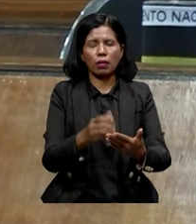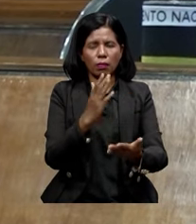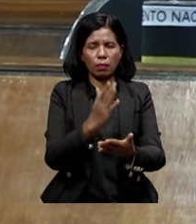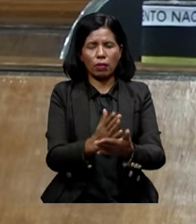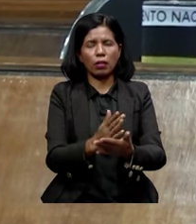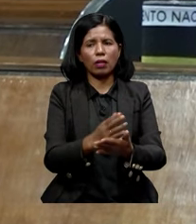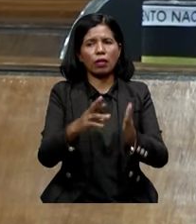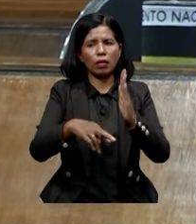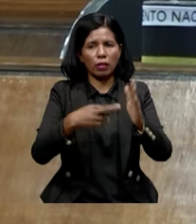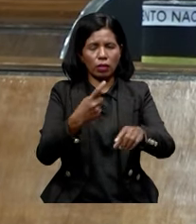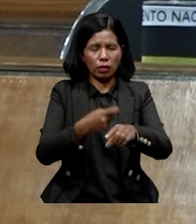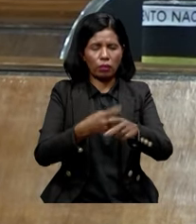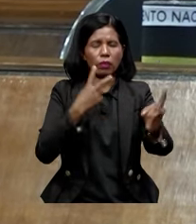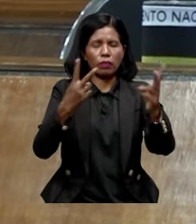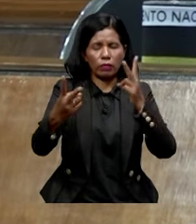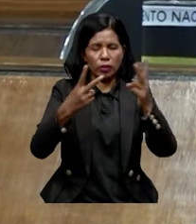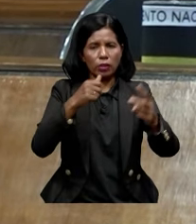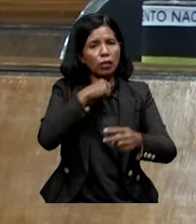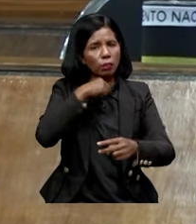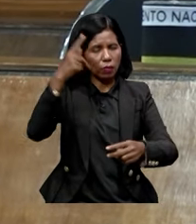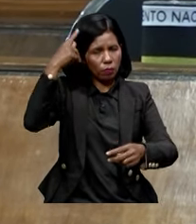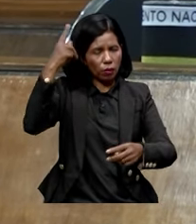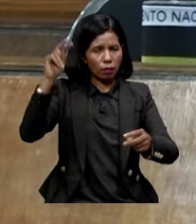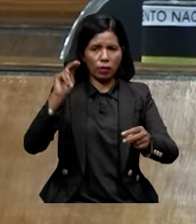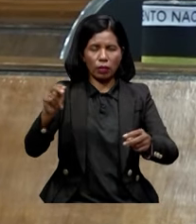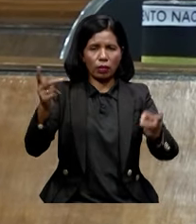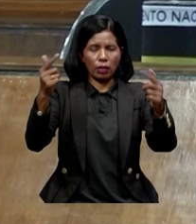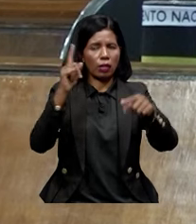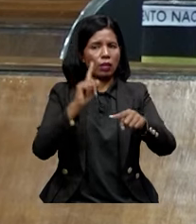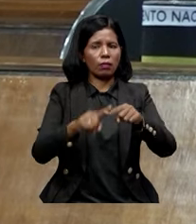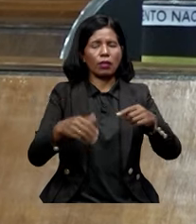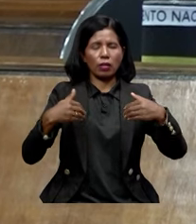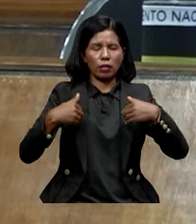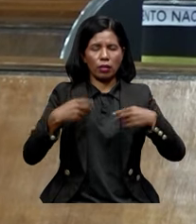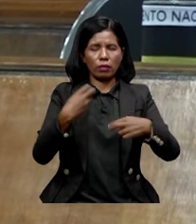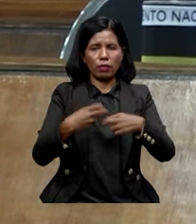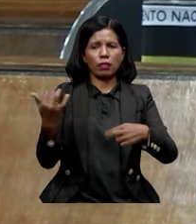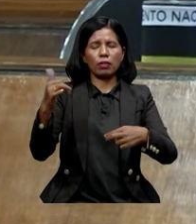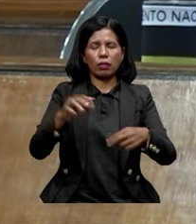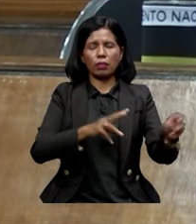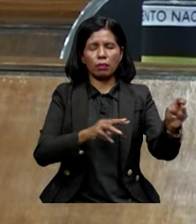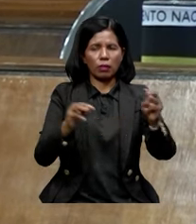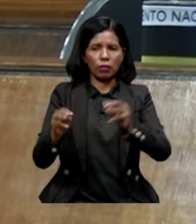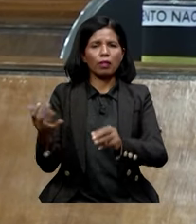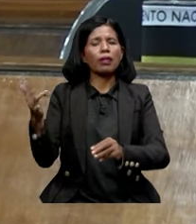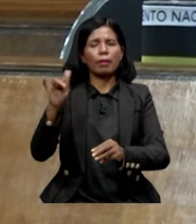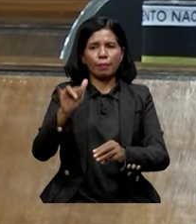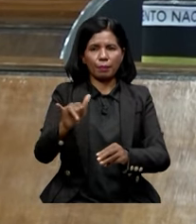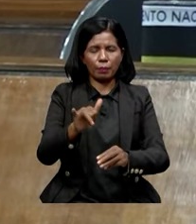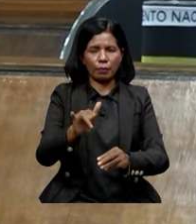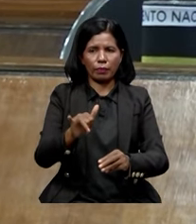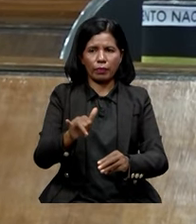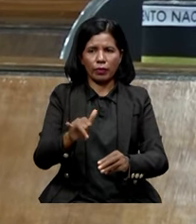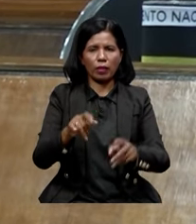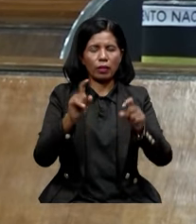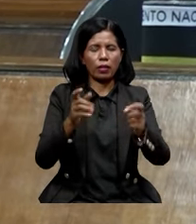circulação e tempo de visita Santo Padre Niang. Atala bele hi impacto ba sir na movimento ba sir na beke